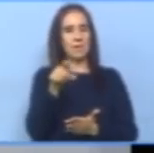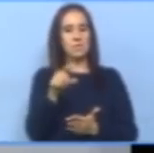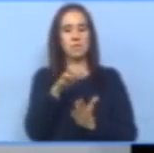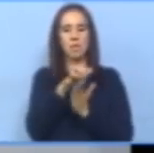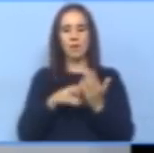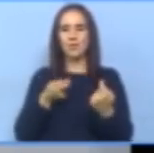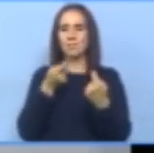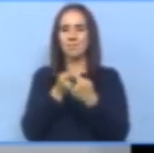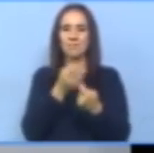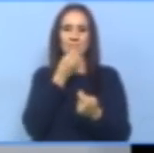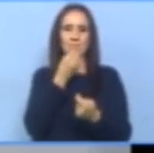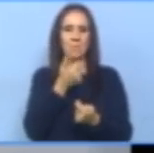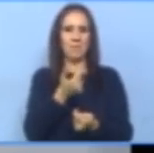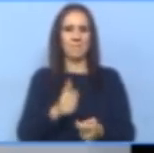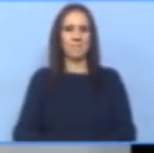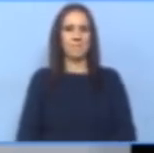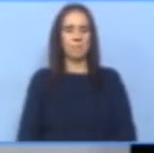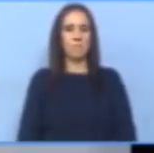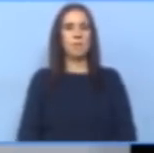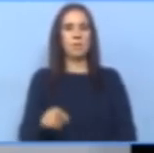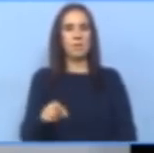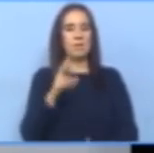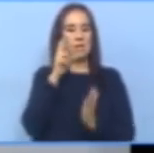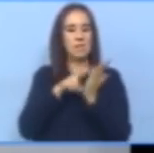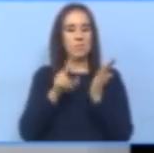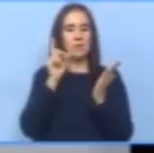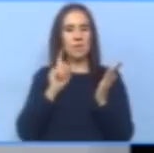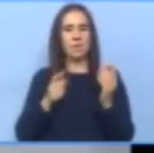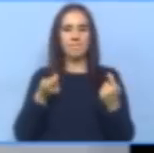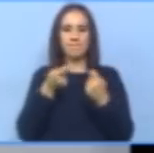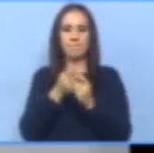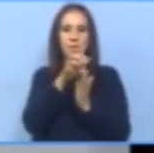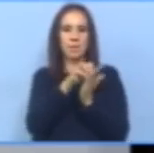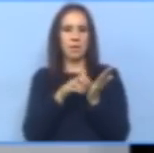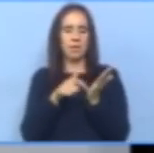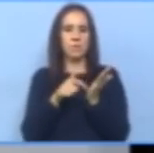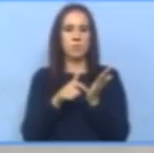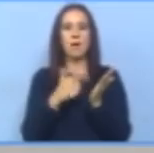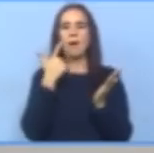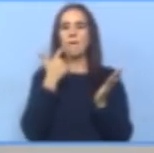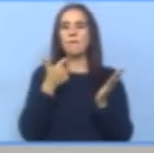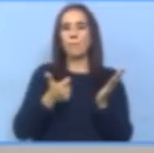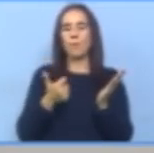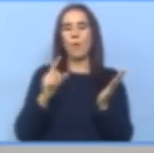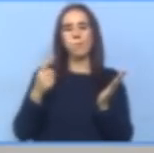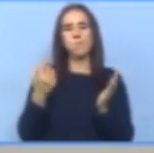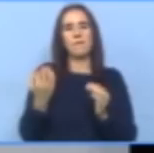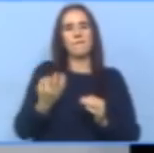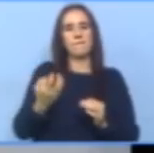E pode ser lido esse dia à luz deste texto. E seria muito bom, de facto,